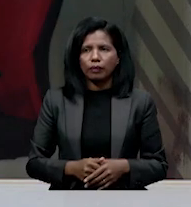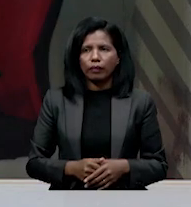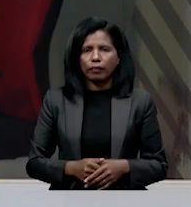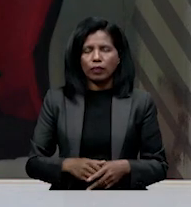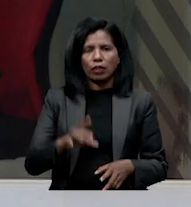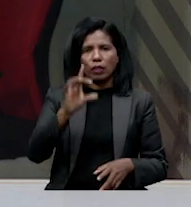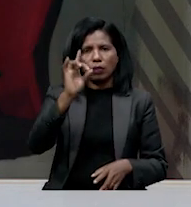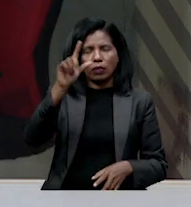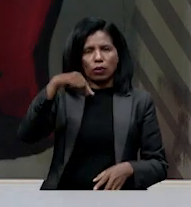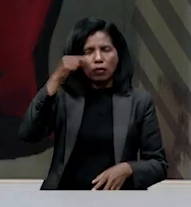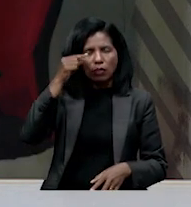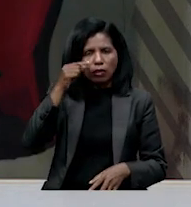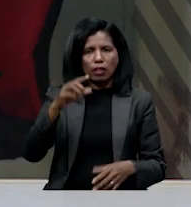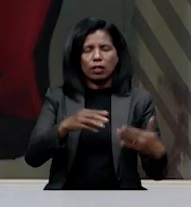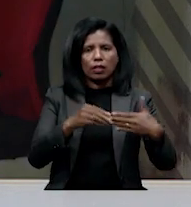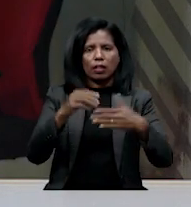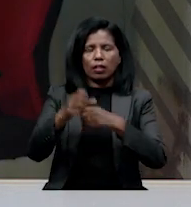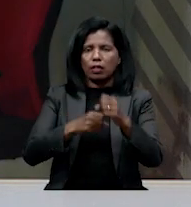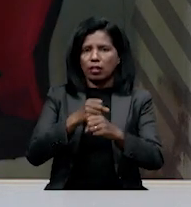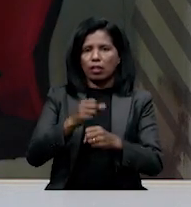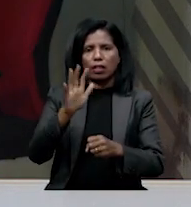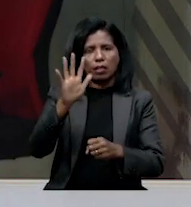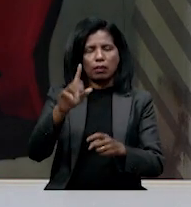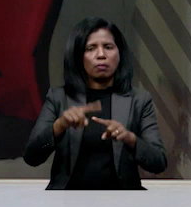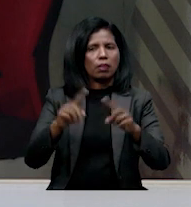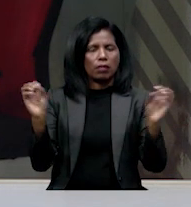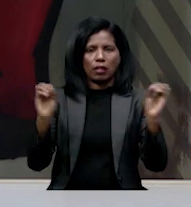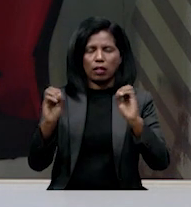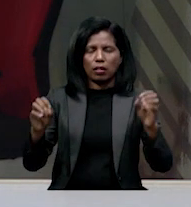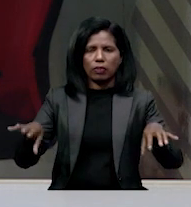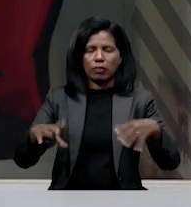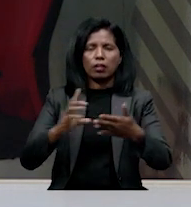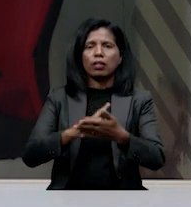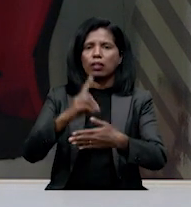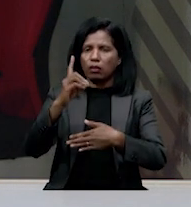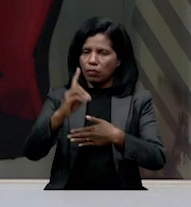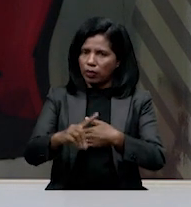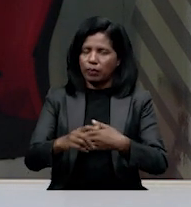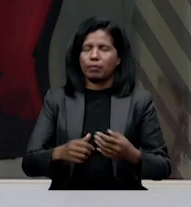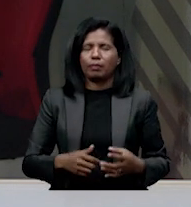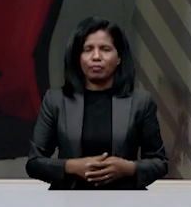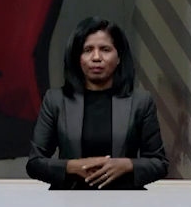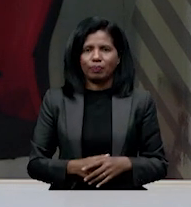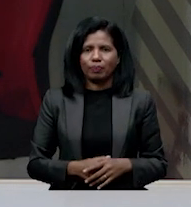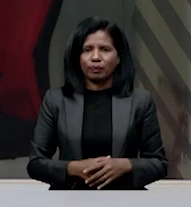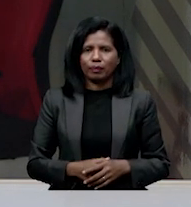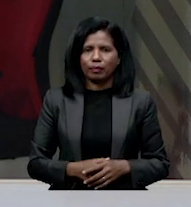Oitavo governo, o Continente Lima, Maibela e a Progresso para Desenvolvimento.